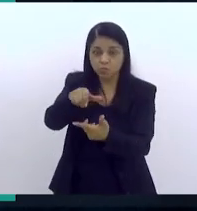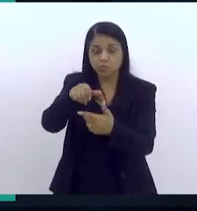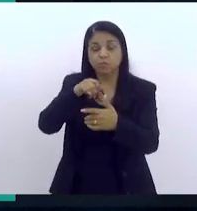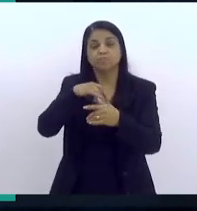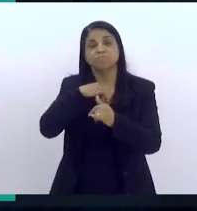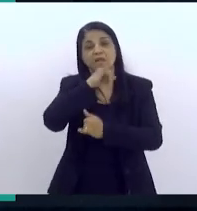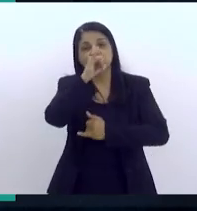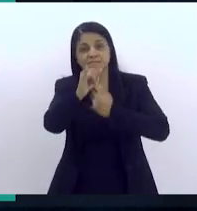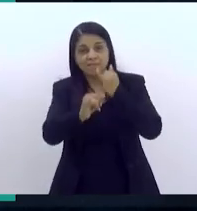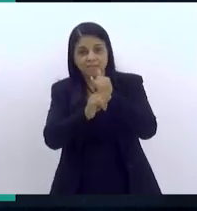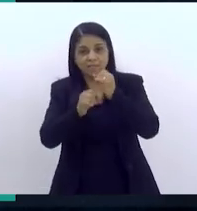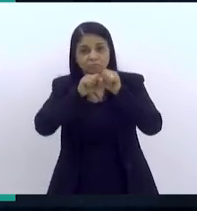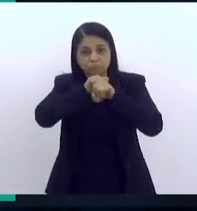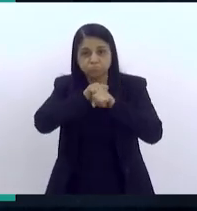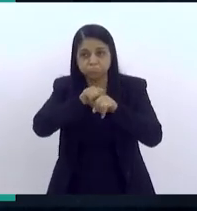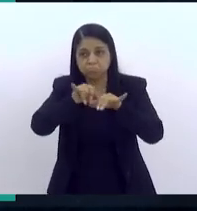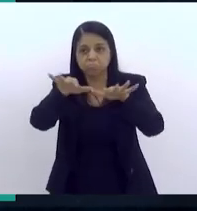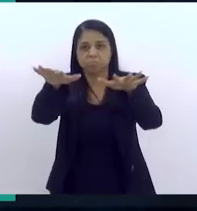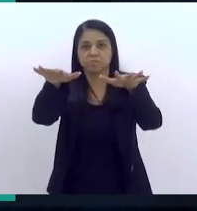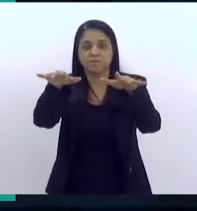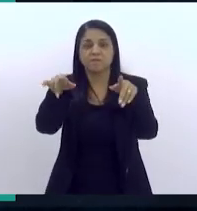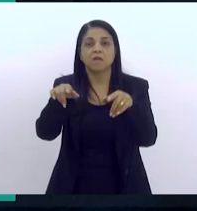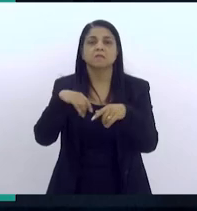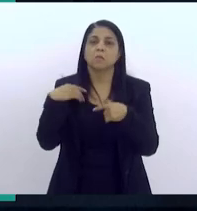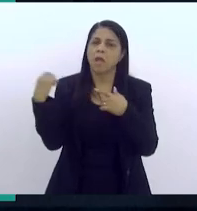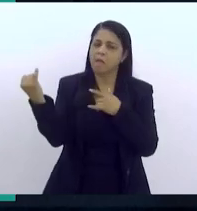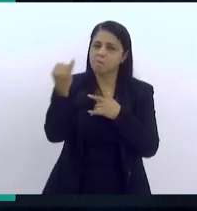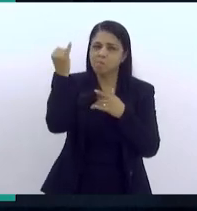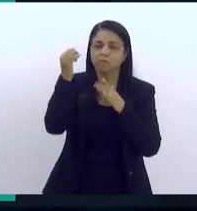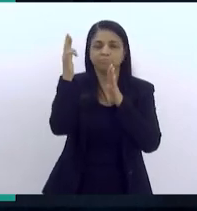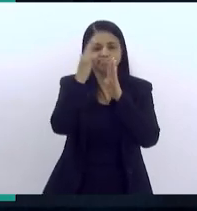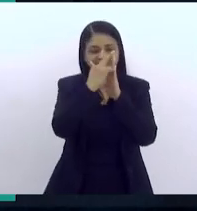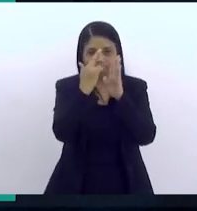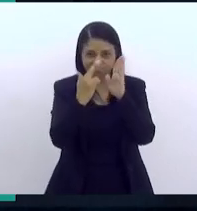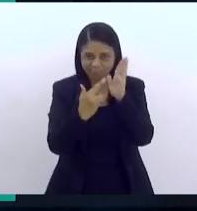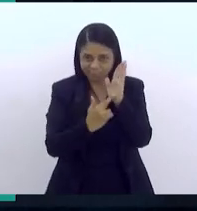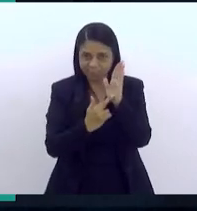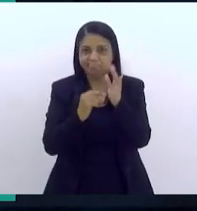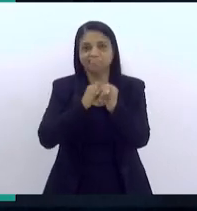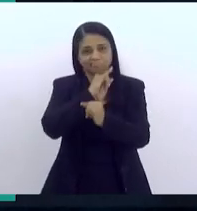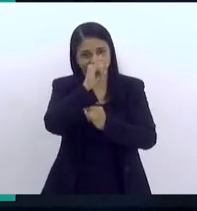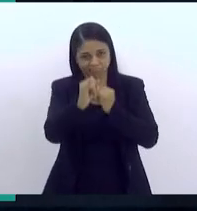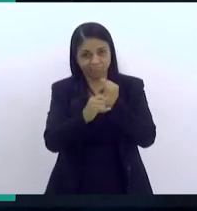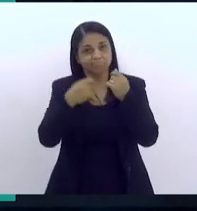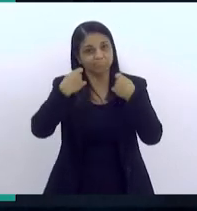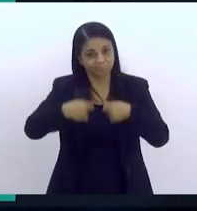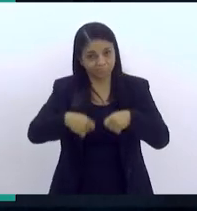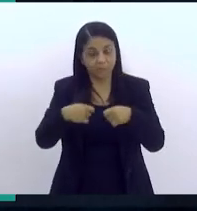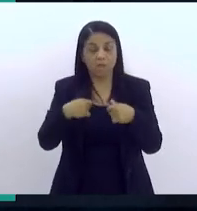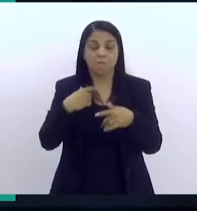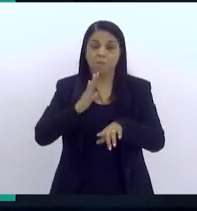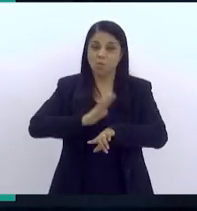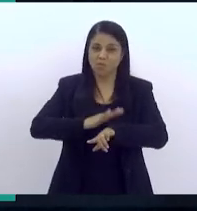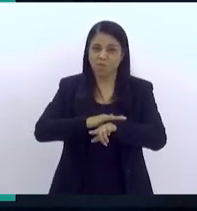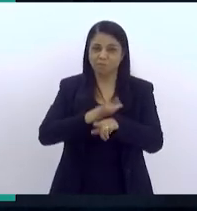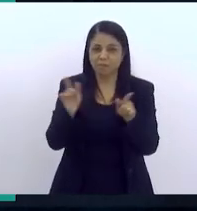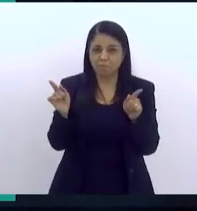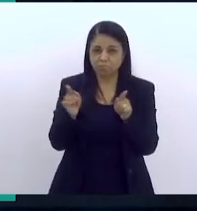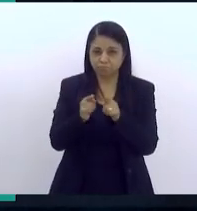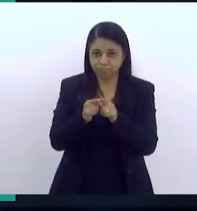por isso que é tão importante também regulamentação da internet o meu tempo tá acabando e aí acho que